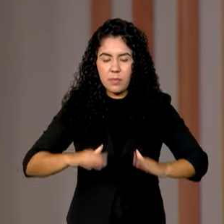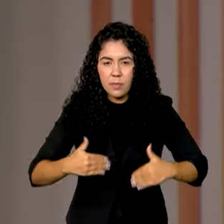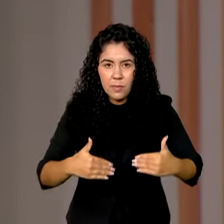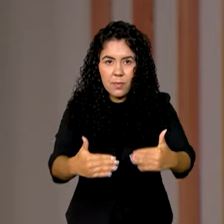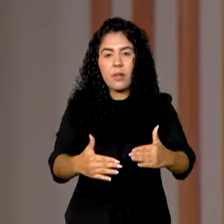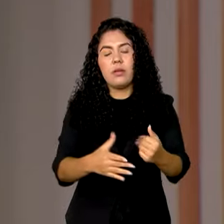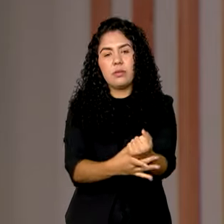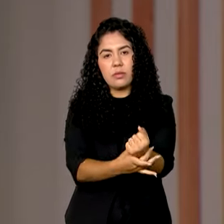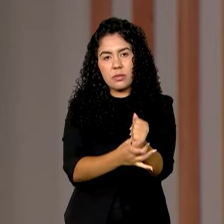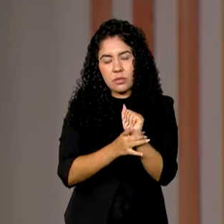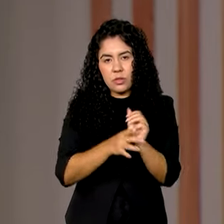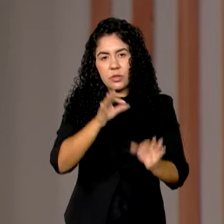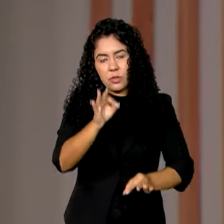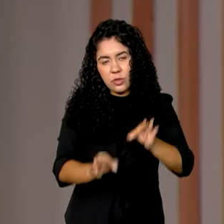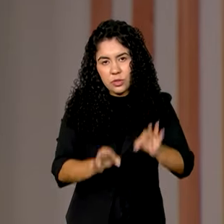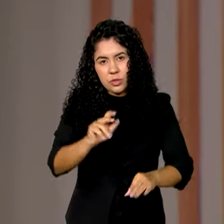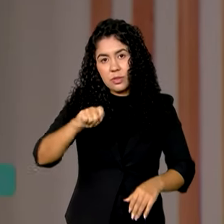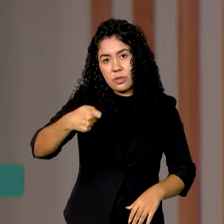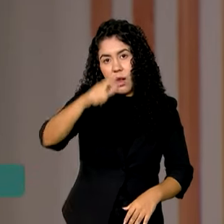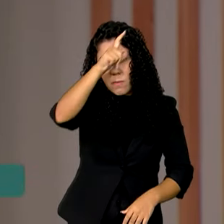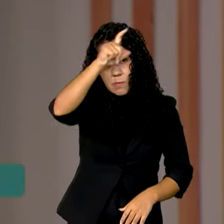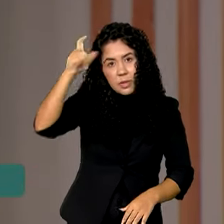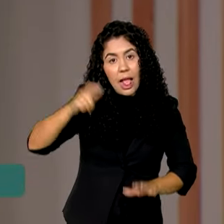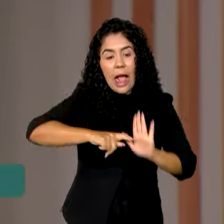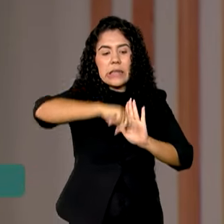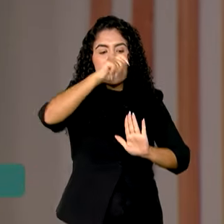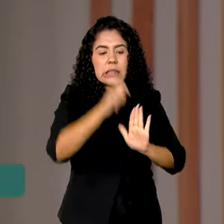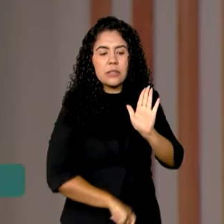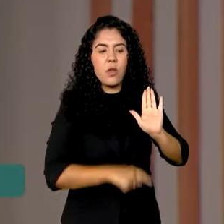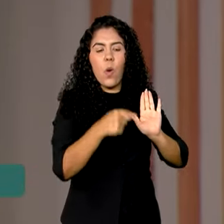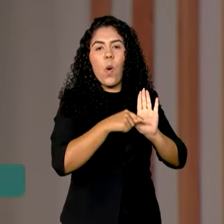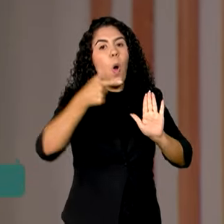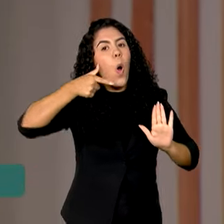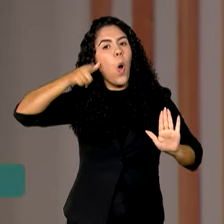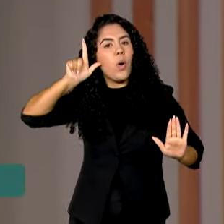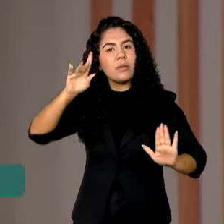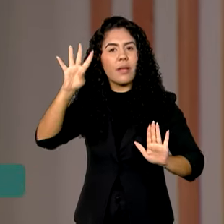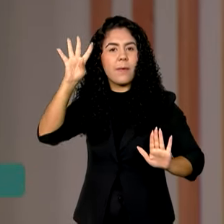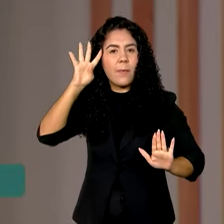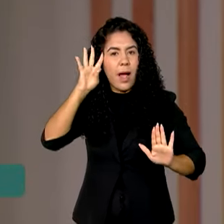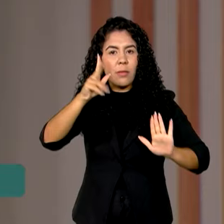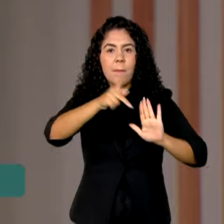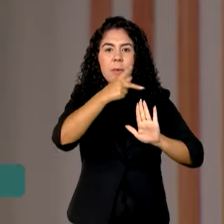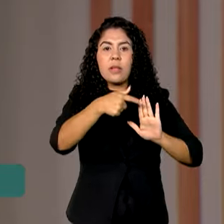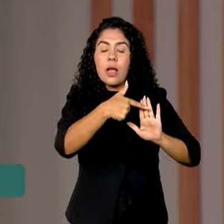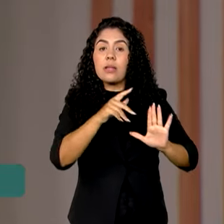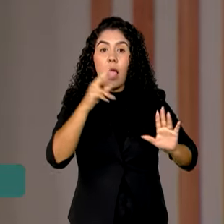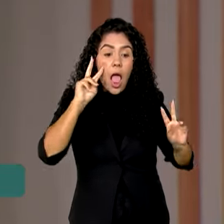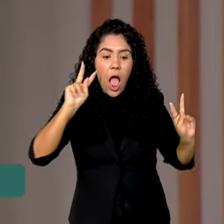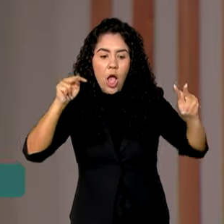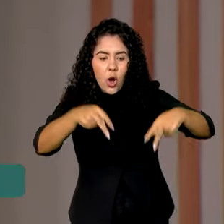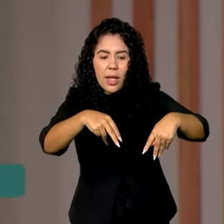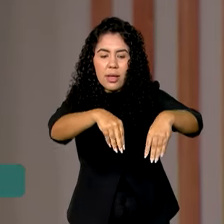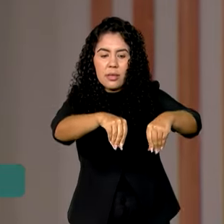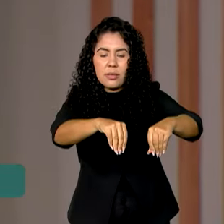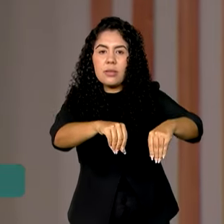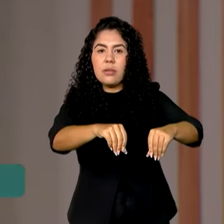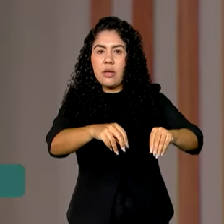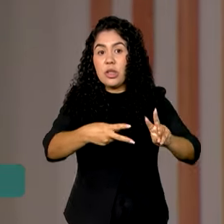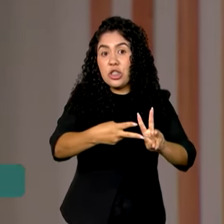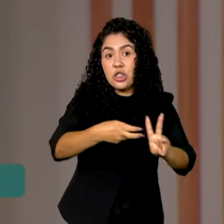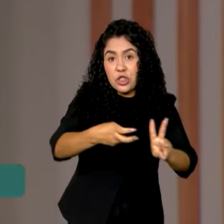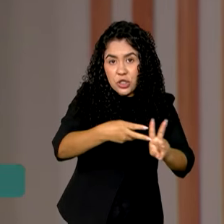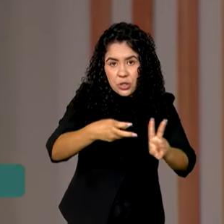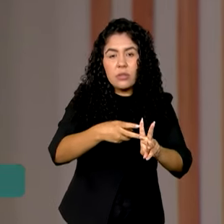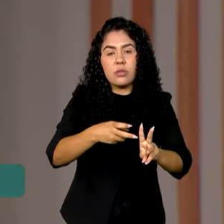Lewandowski assinou nessa quarta-feira portarias que reconhecem sete territórios indígenas somente Neste ano o governo